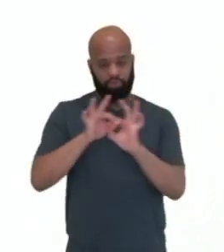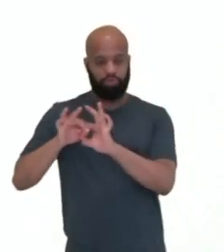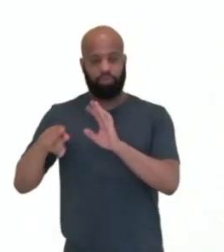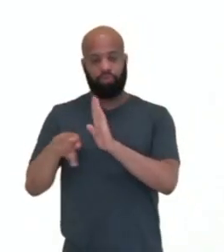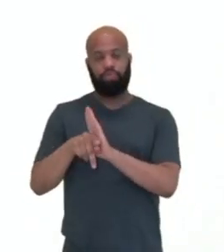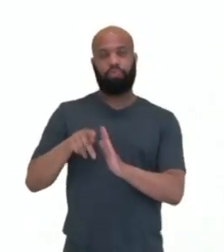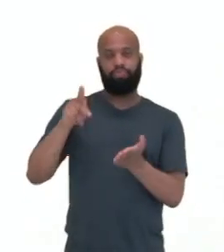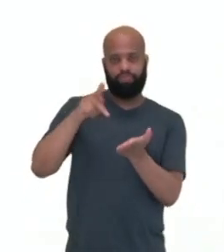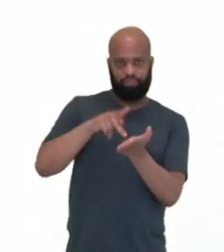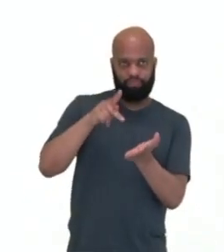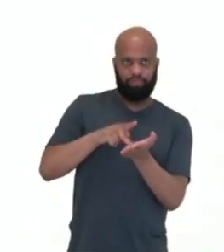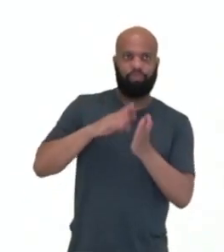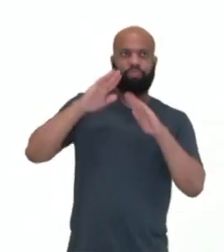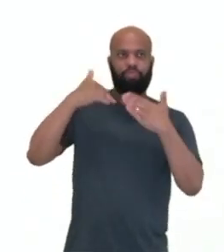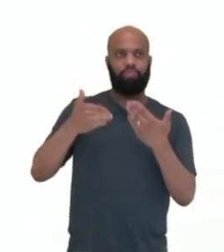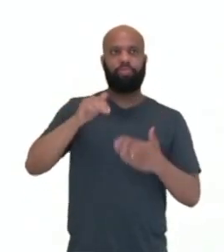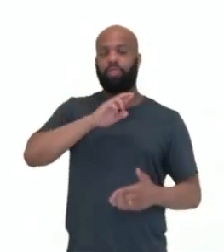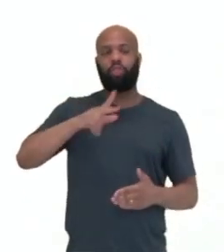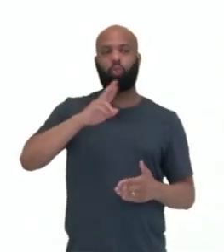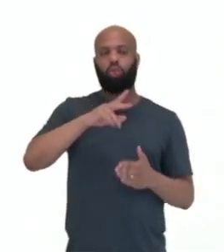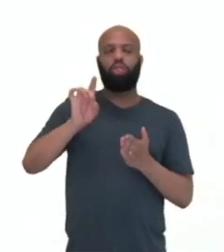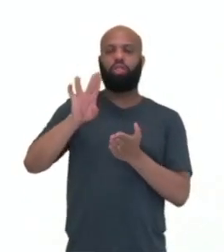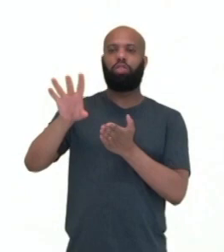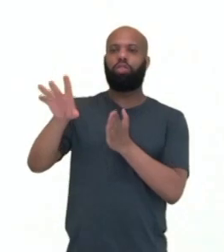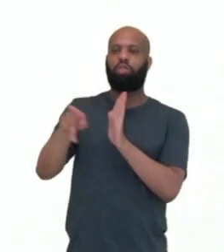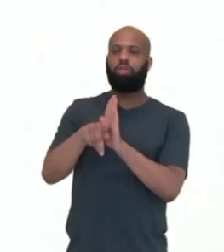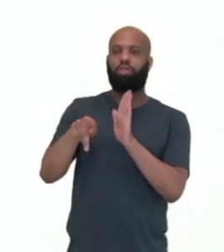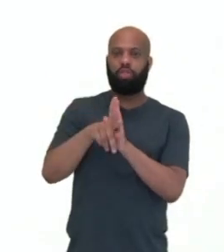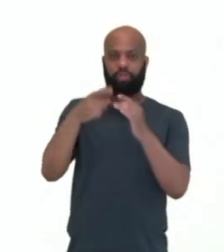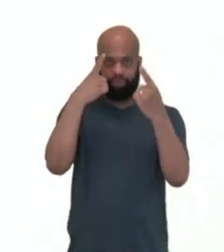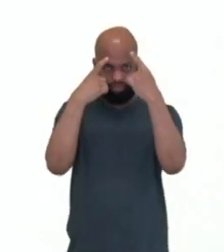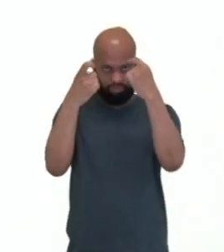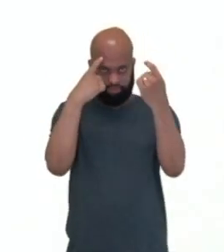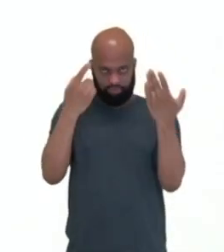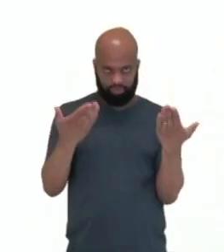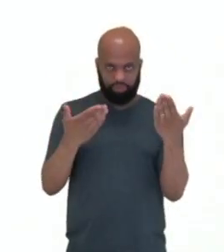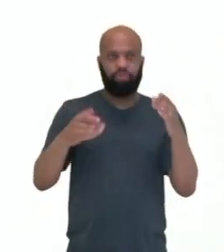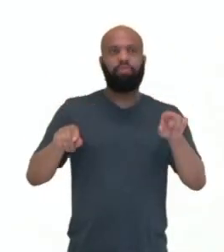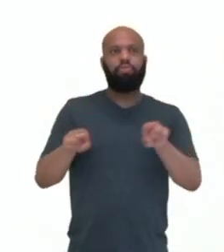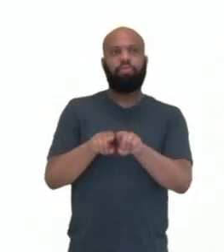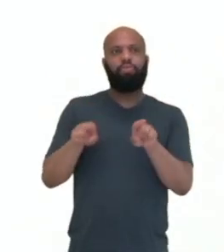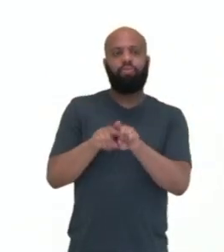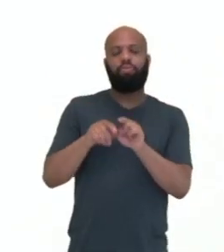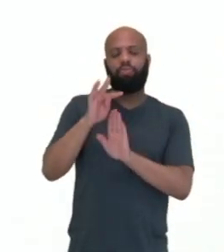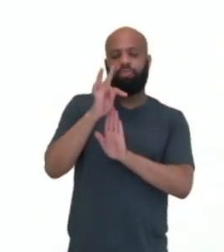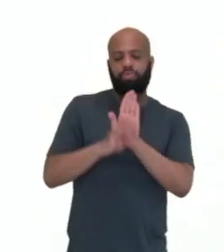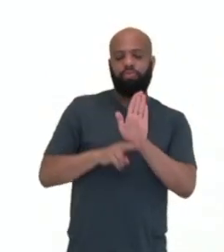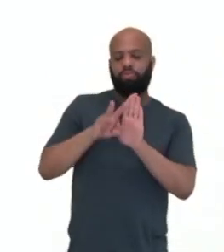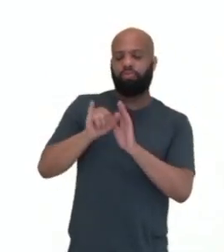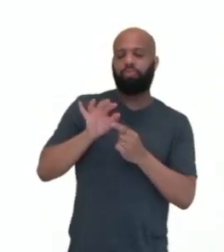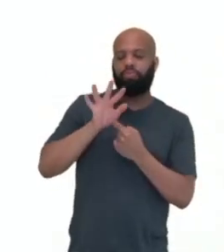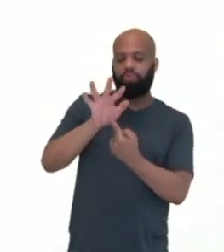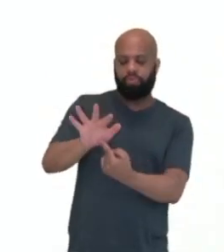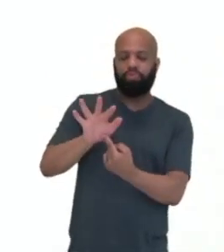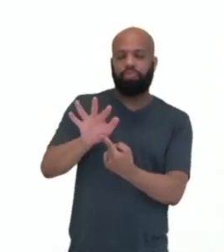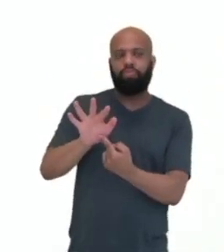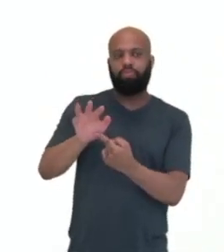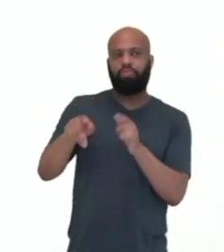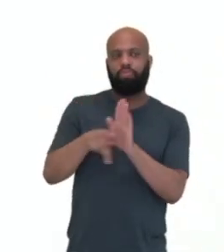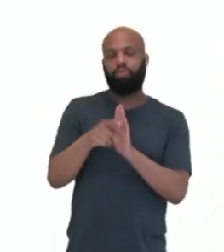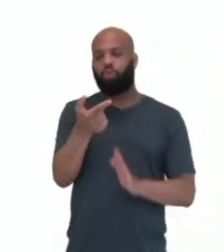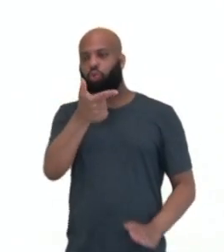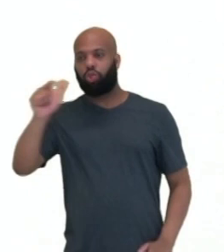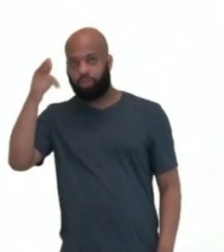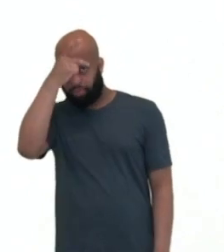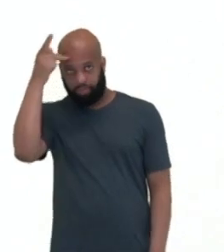realidade e não uma reprodução da realidade. O texto que recria uma realidade vivenciada por outro